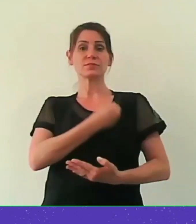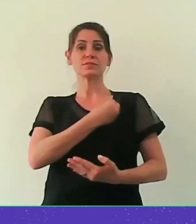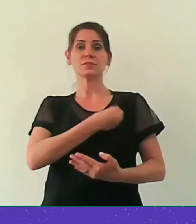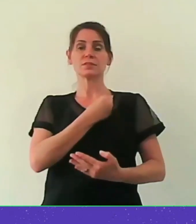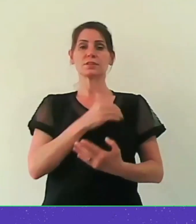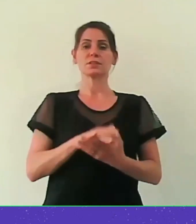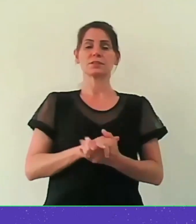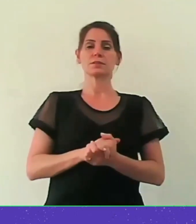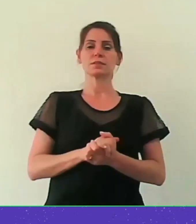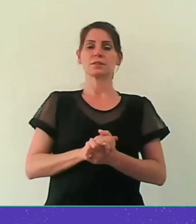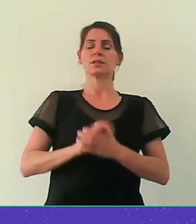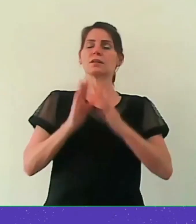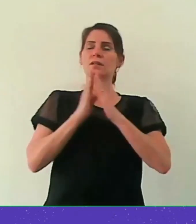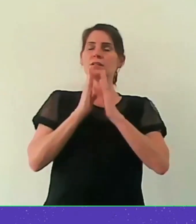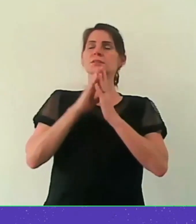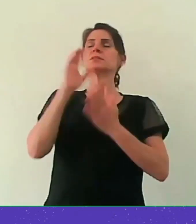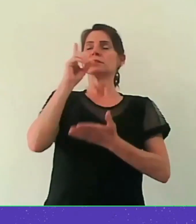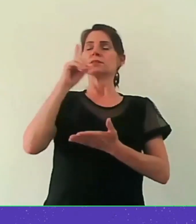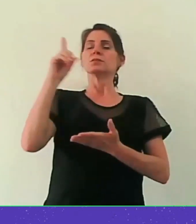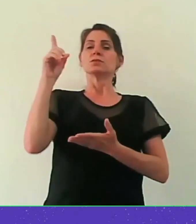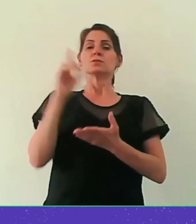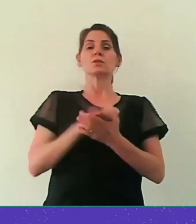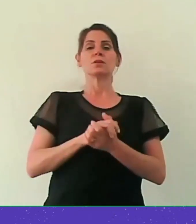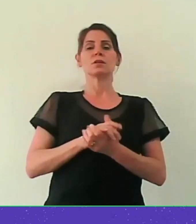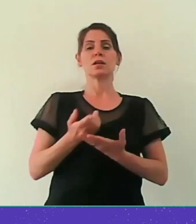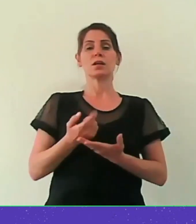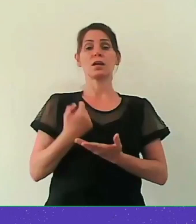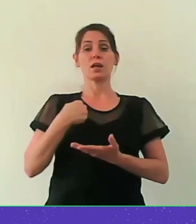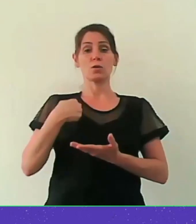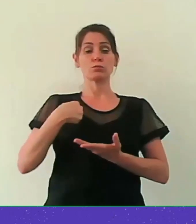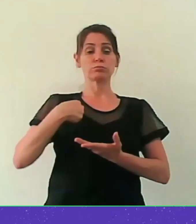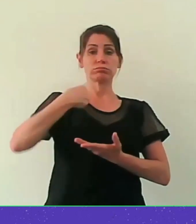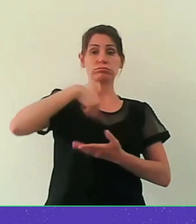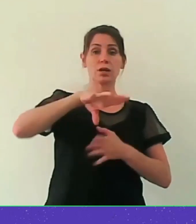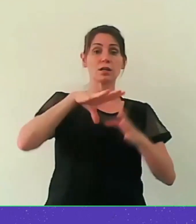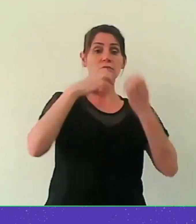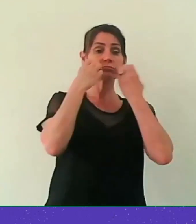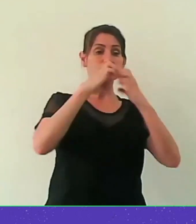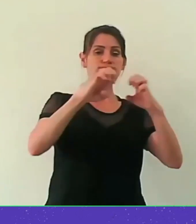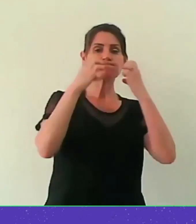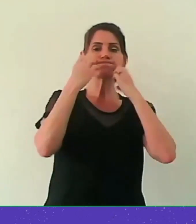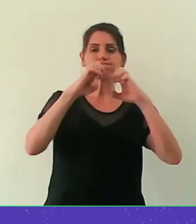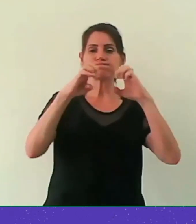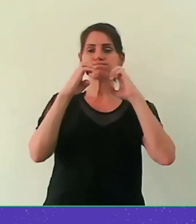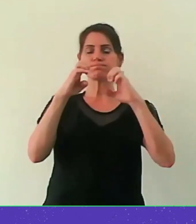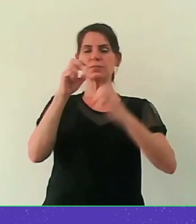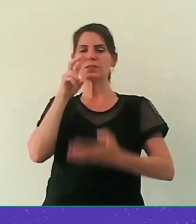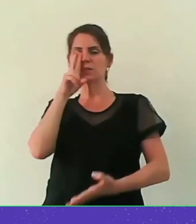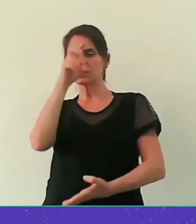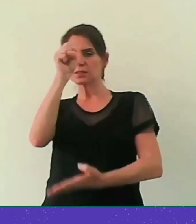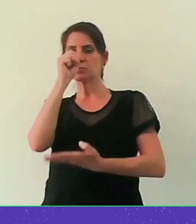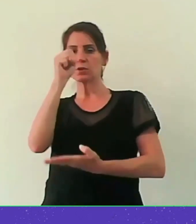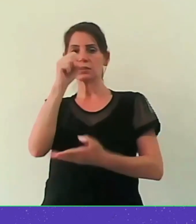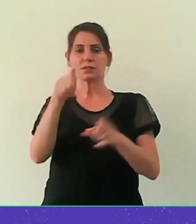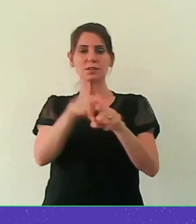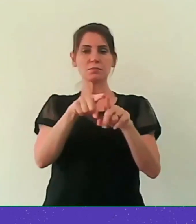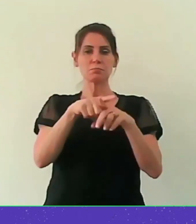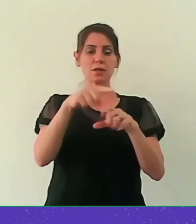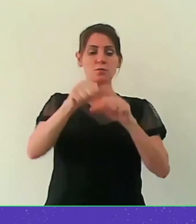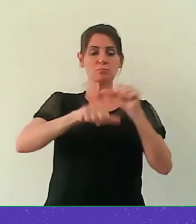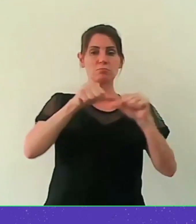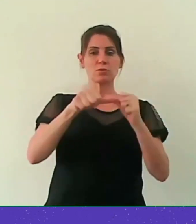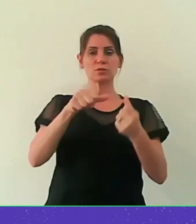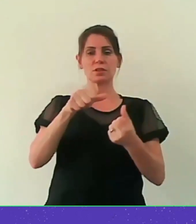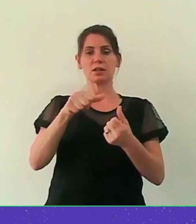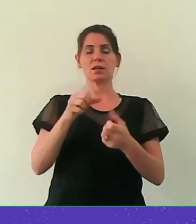Graças a Deus, irmãos, quando eu saio para pregar o Evangelho, esse poder transforma em força. Quando a